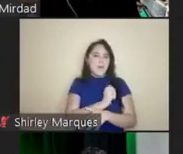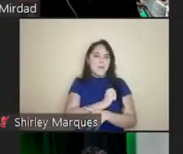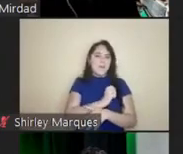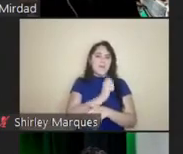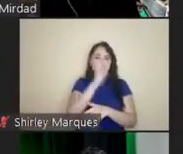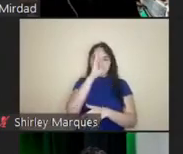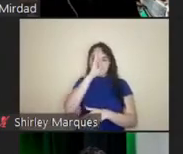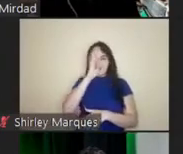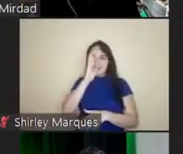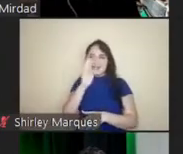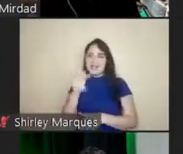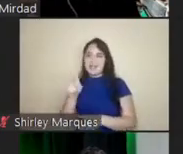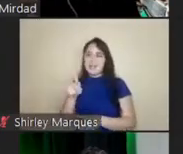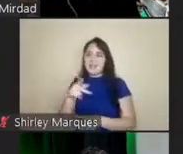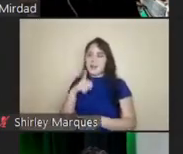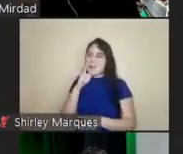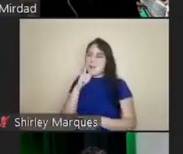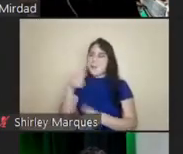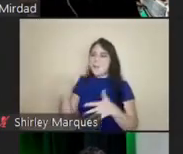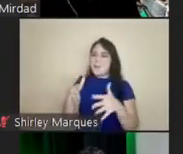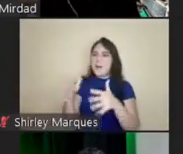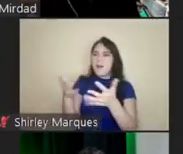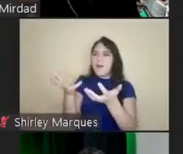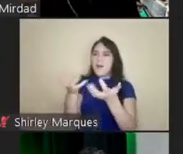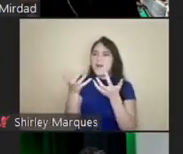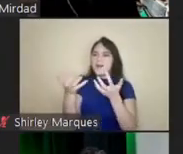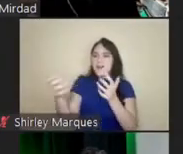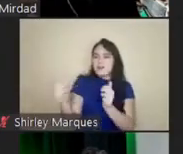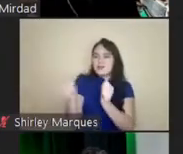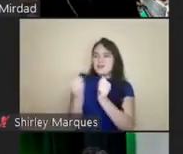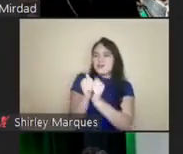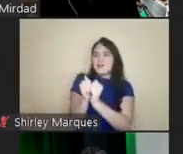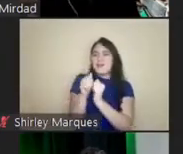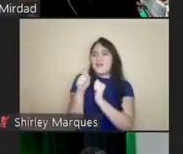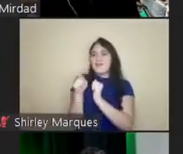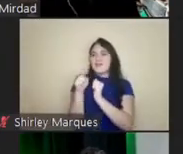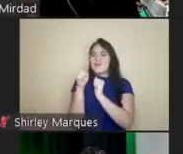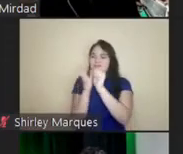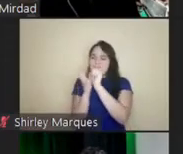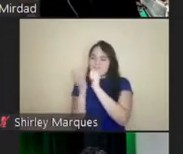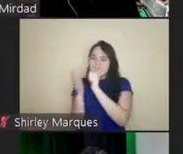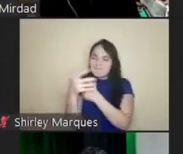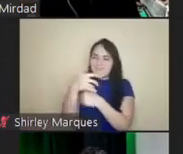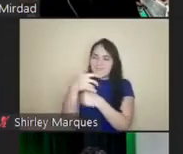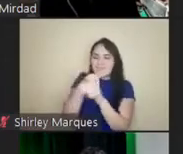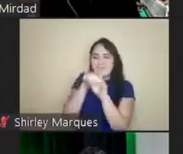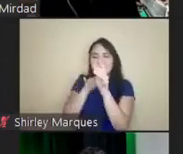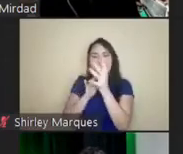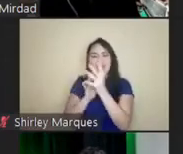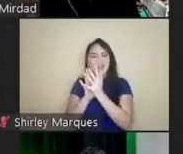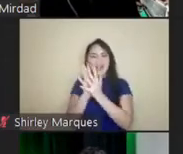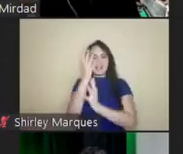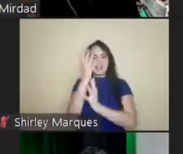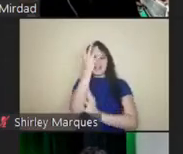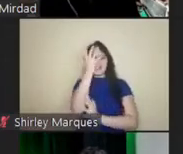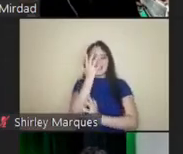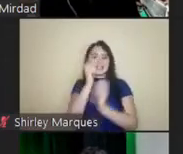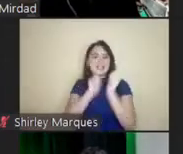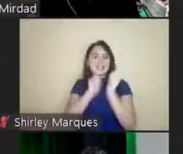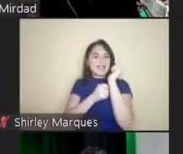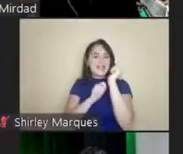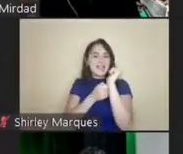Eu quero ser teu pai e em ti me embalar, levando o segredo bem junto do rosto, bem junto ao